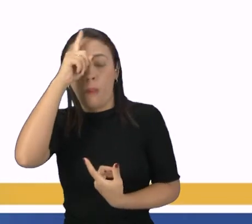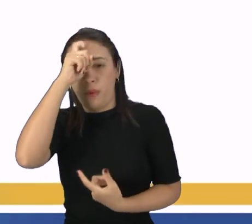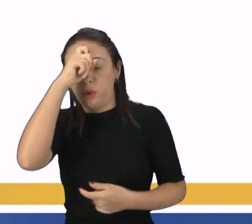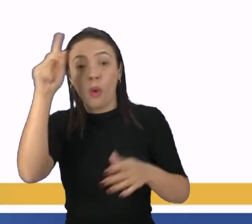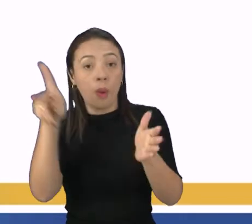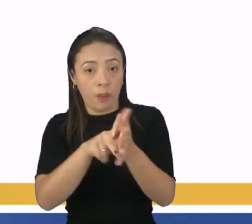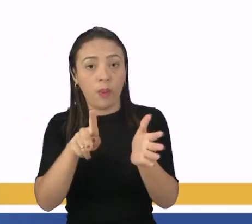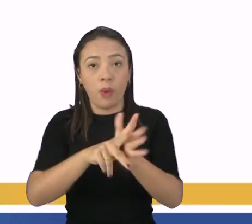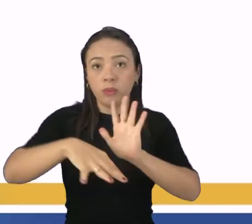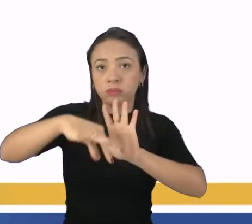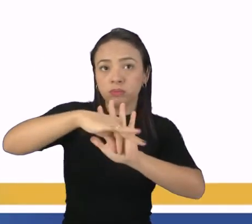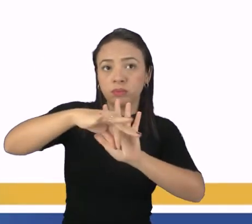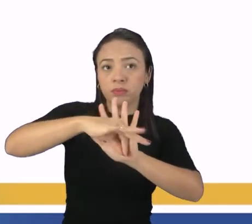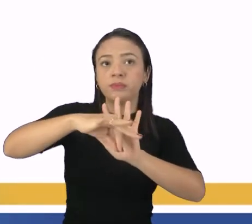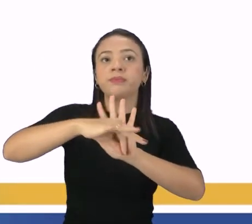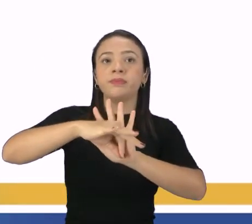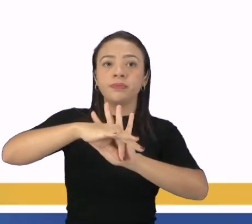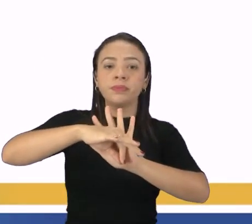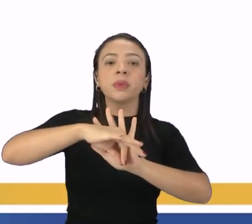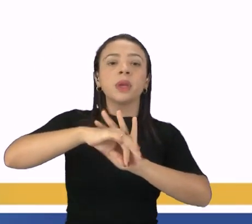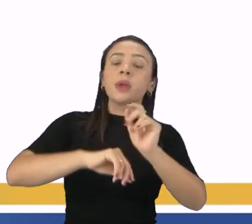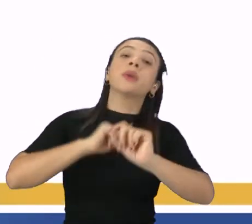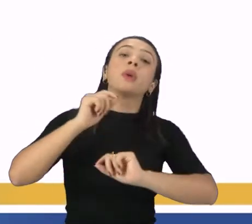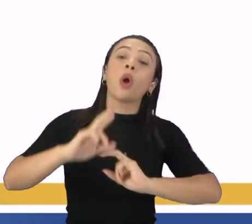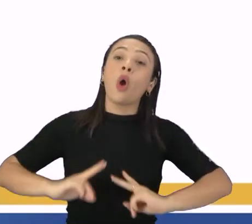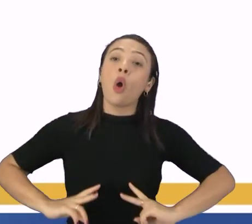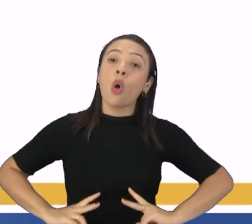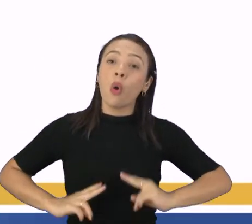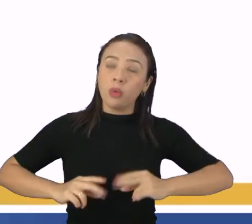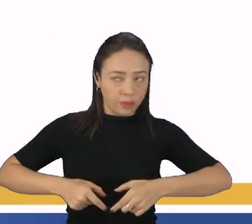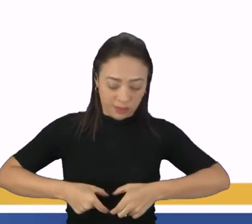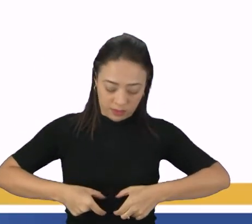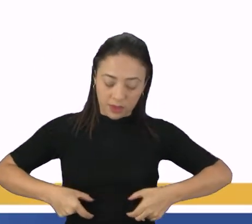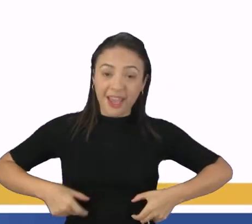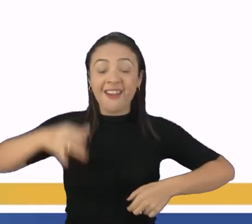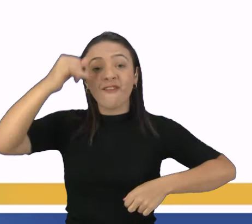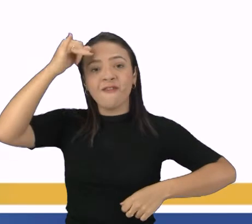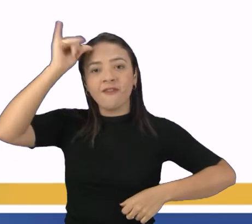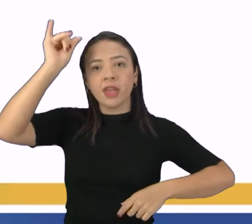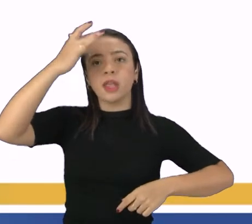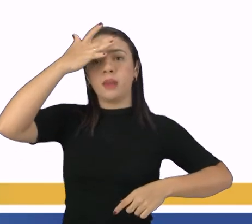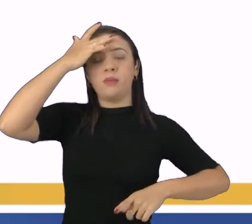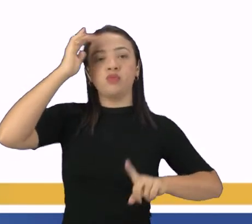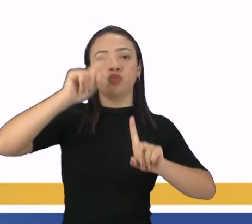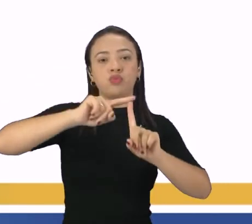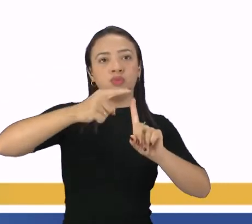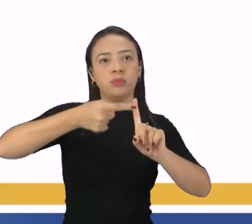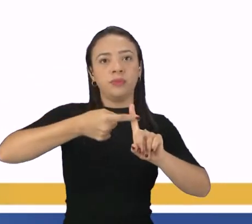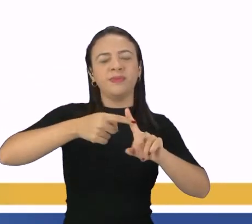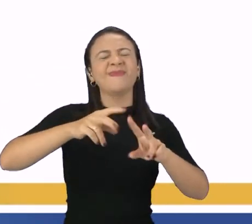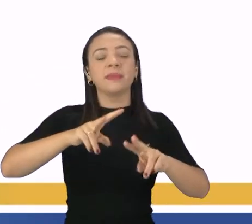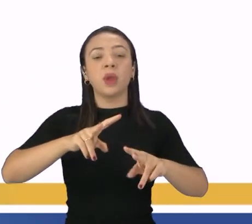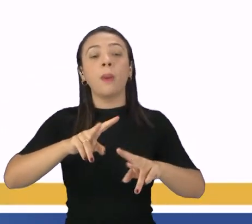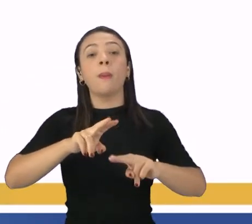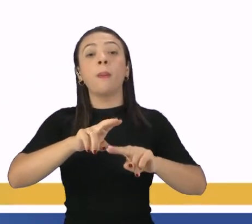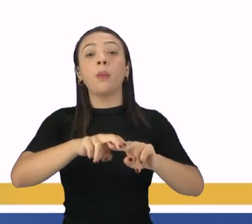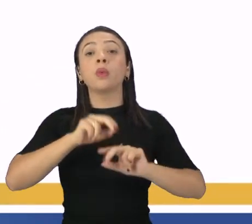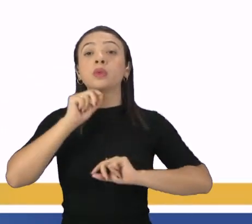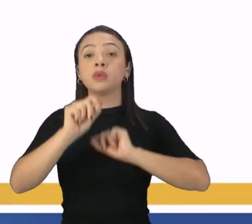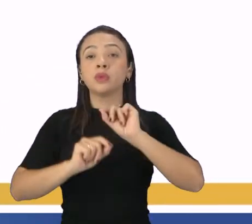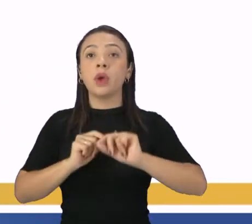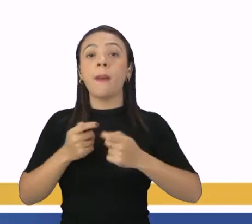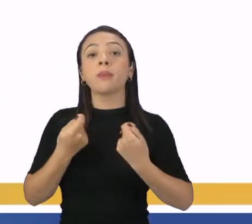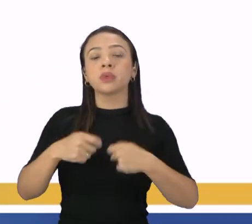a obstrução das tubas uterinas, impedindo o processo de fecundação. As tubas podem ser amarradas, cortadas